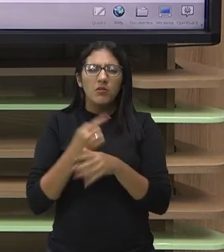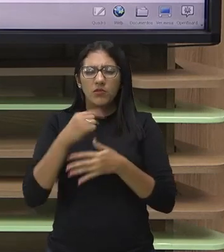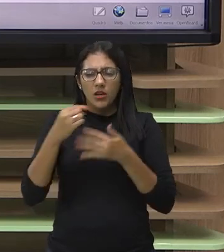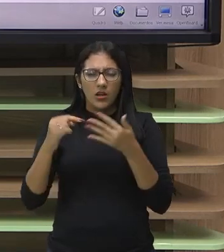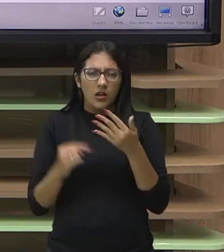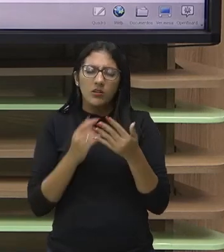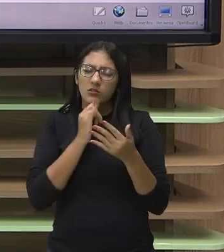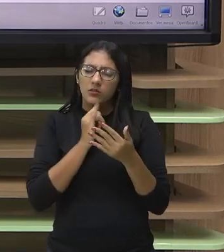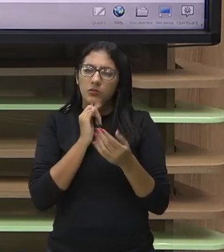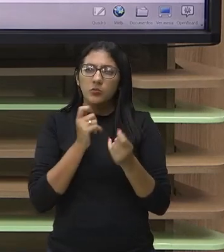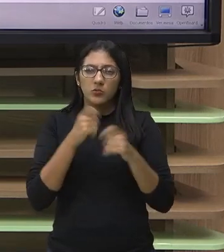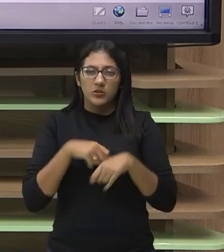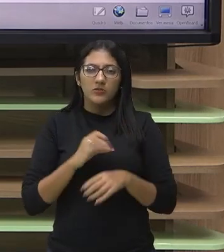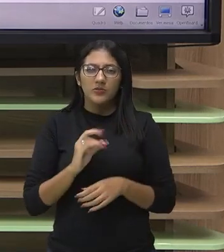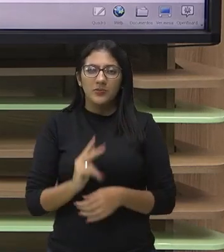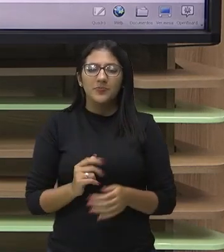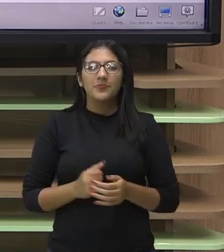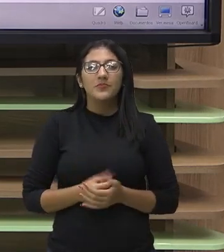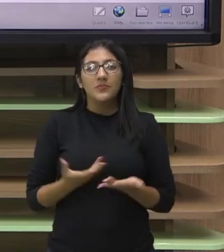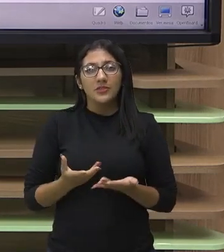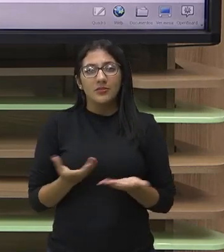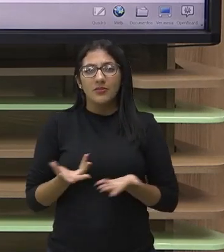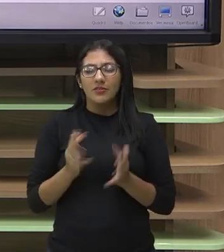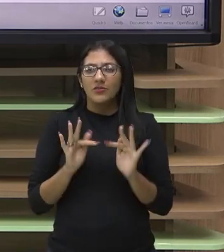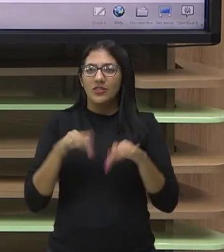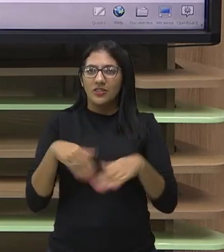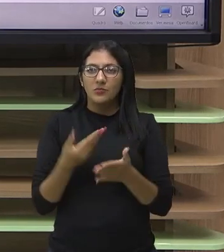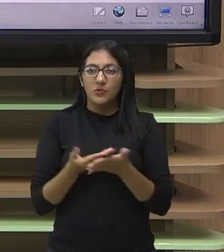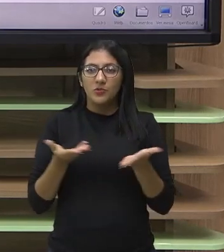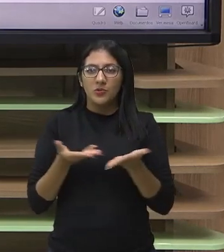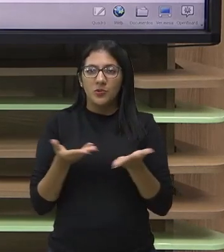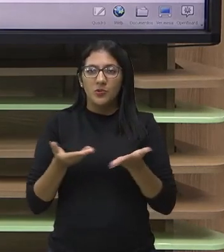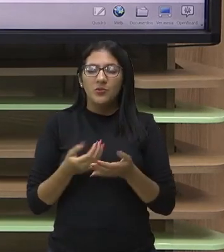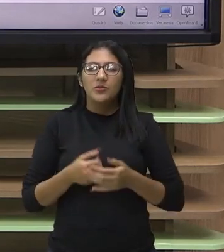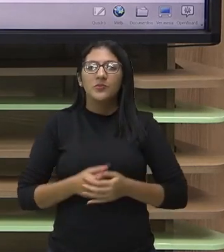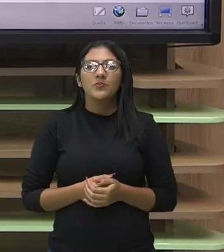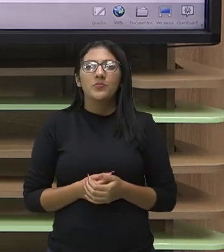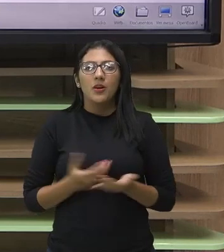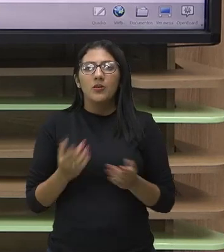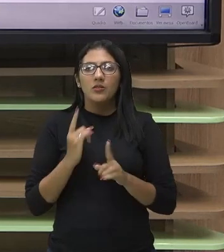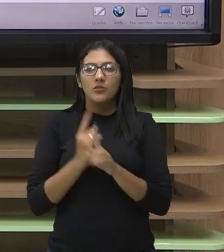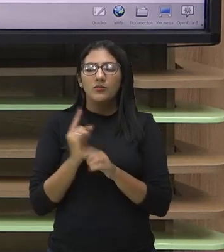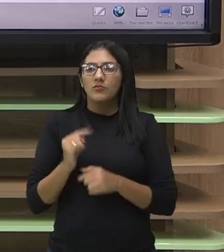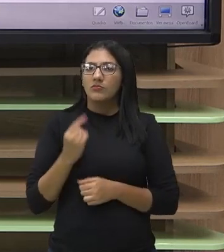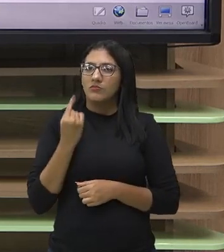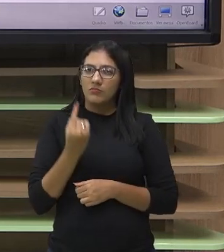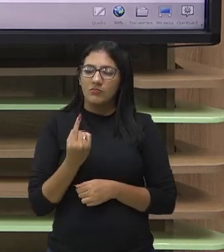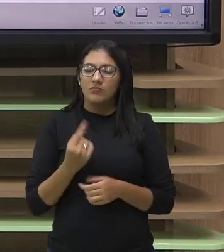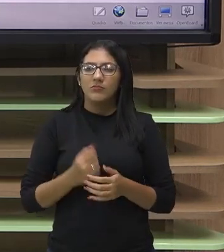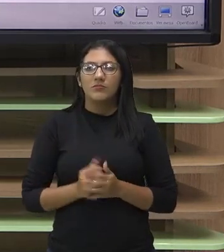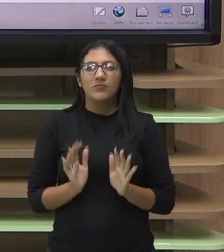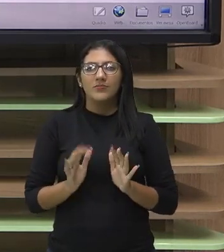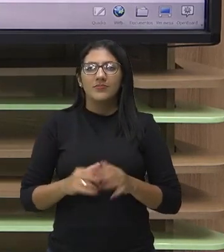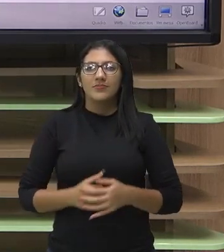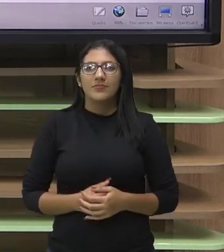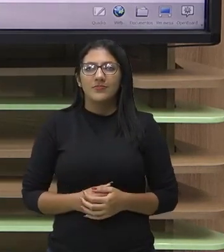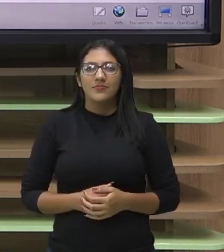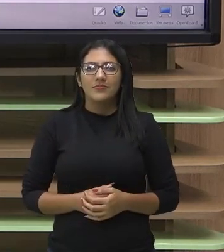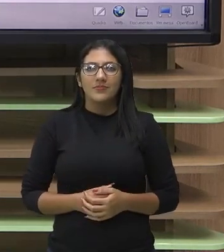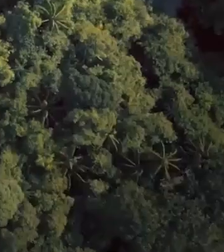por diante. Ok, pessoal? Então essa daí foi a nossa aula de hoje. E a gente se encontra aqui numa próxima oportunidade. Até lá!